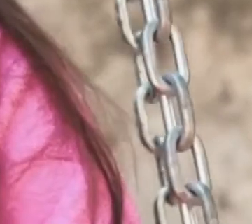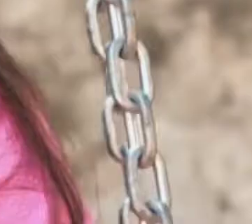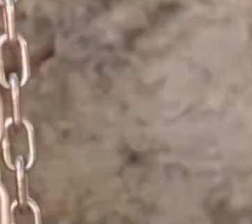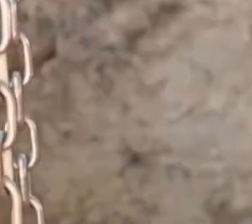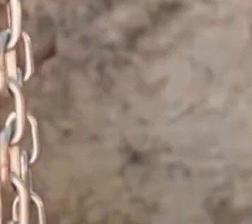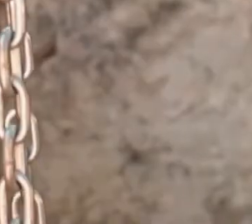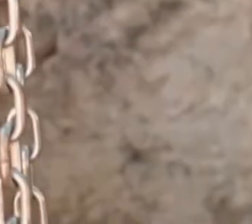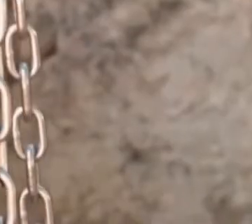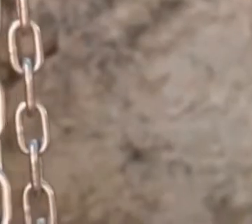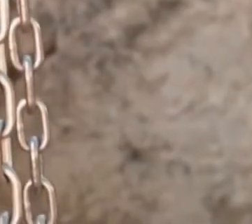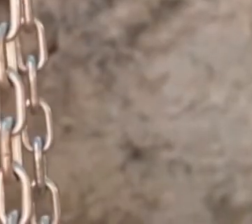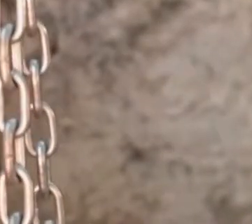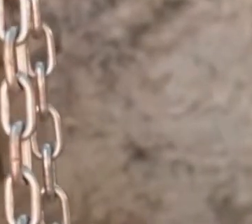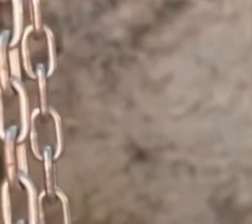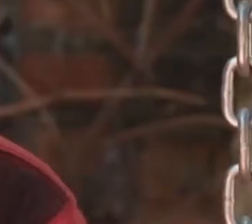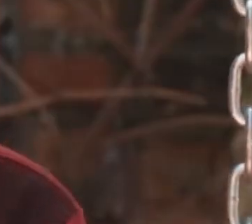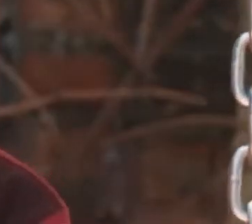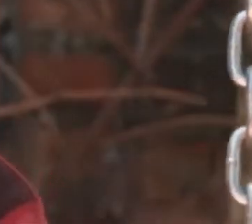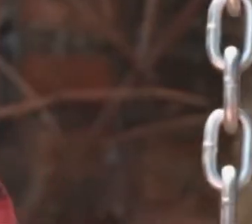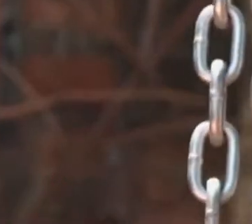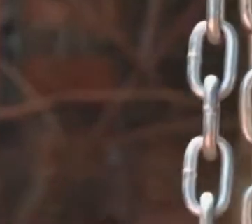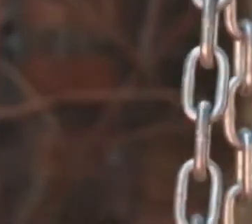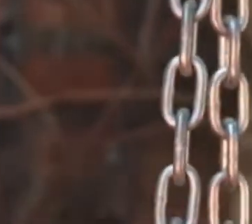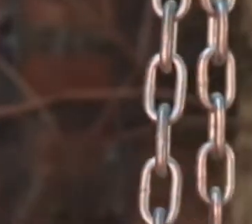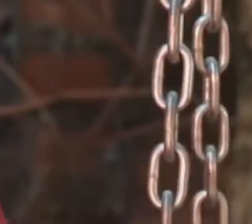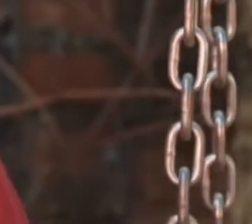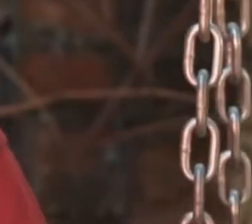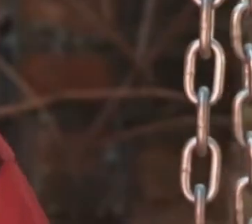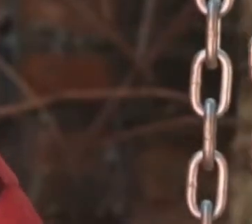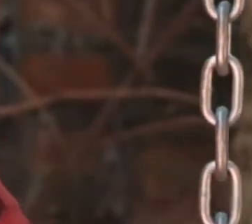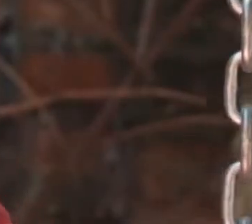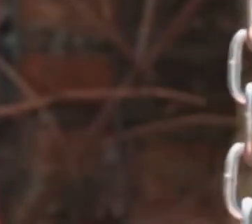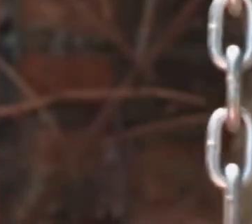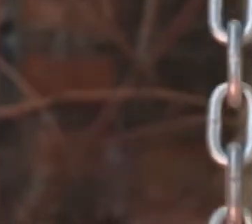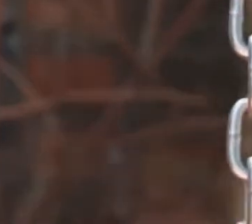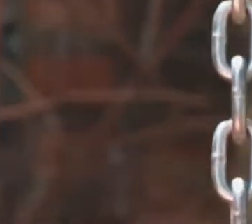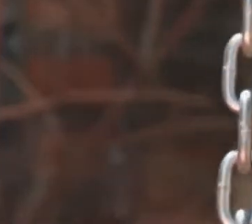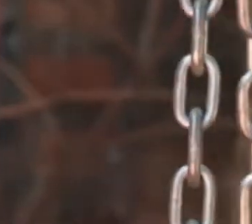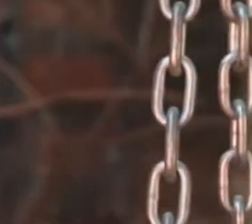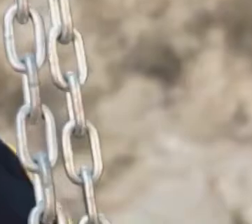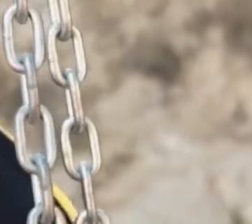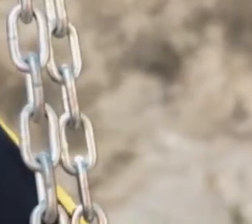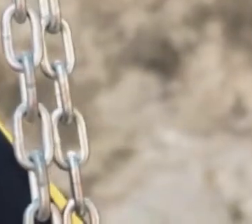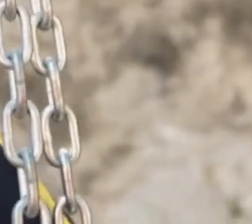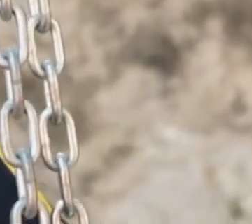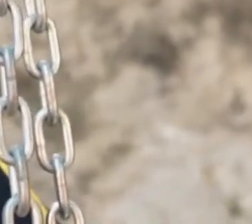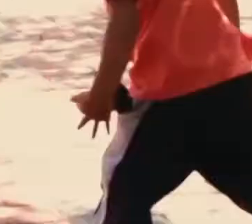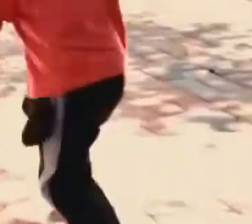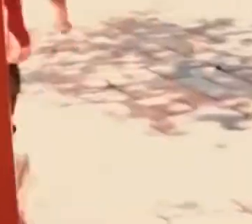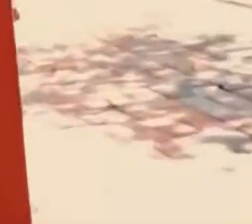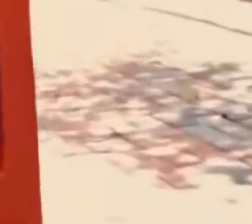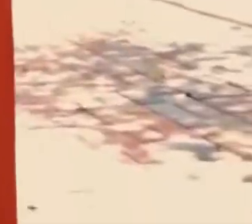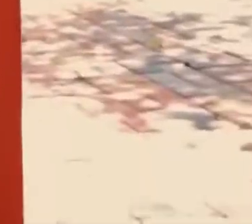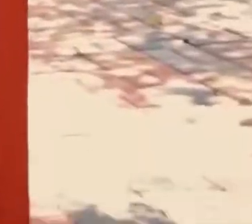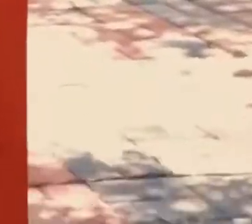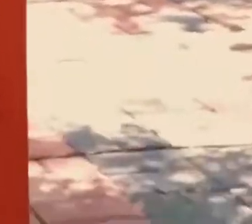Carinho. Carinhoso. É quando a gente gosta de uma pessoa. Amar.